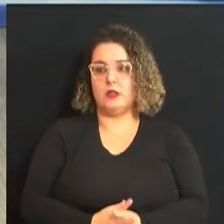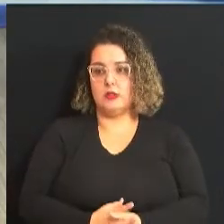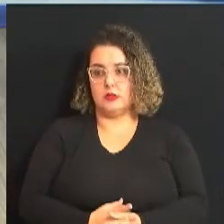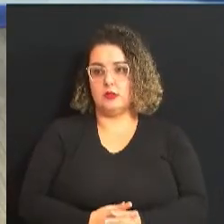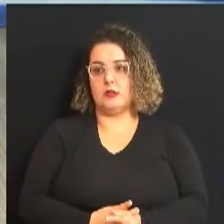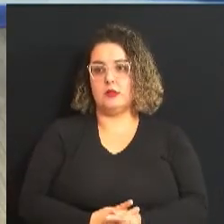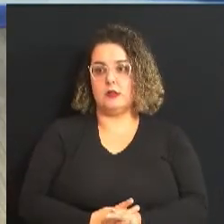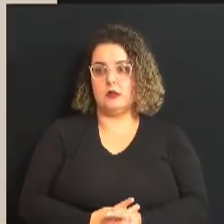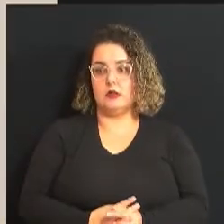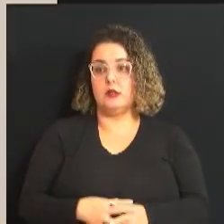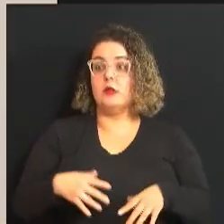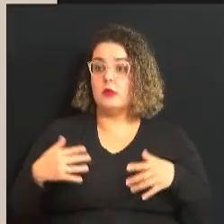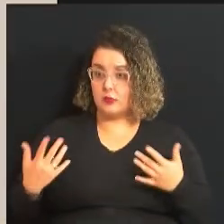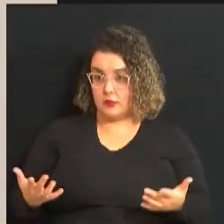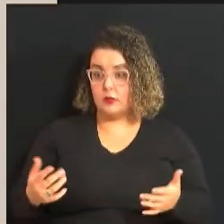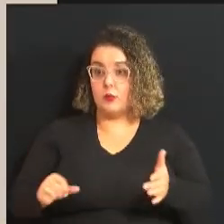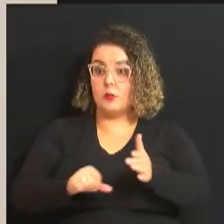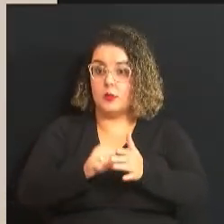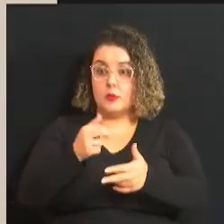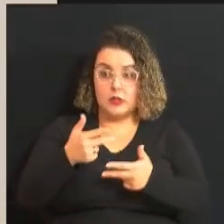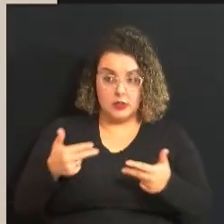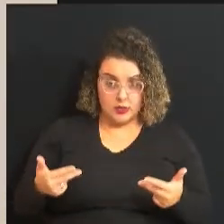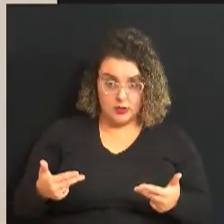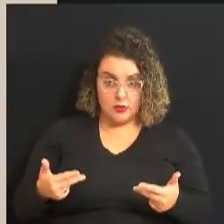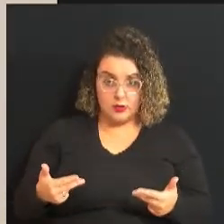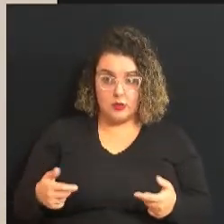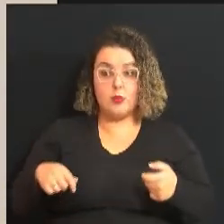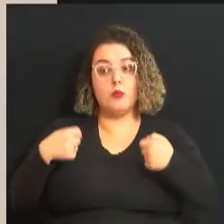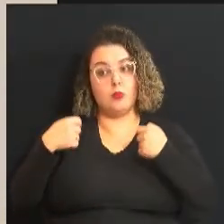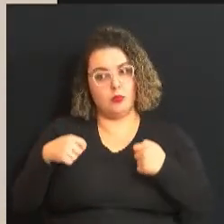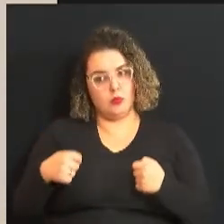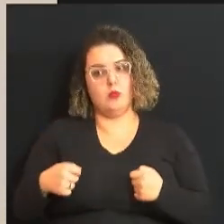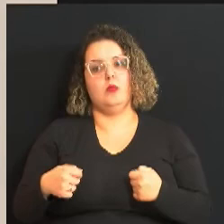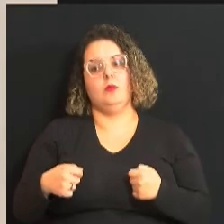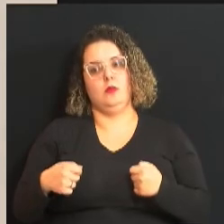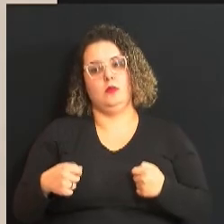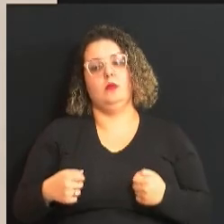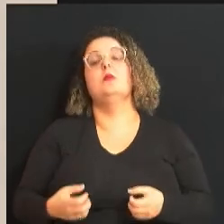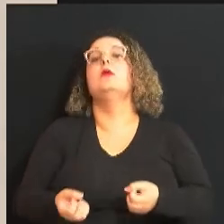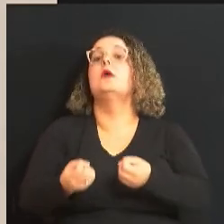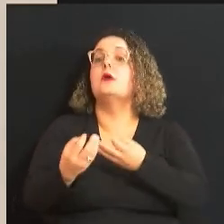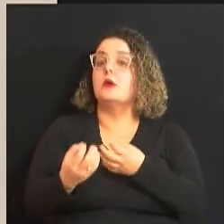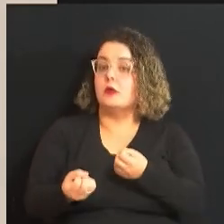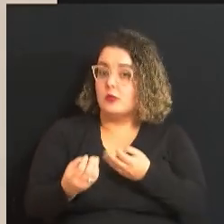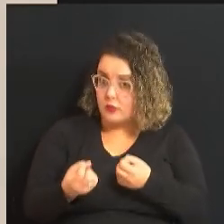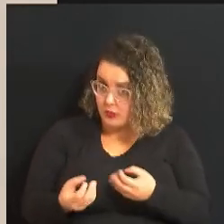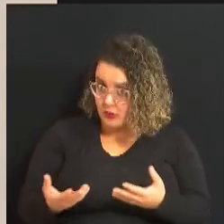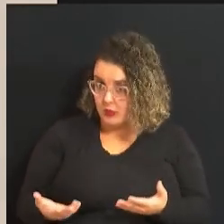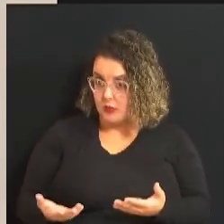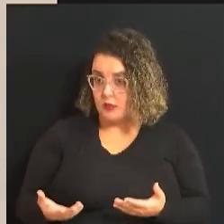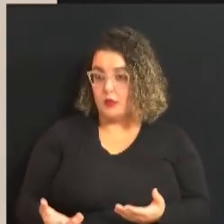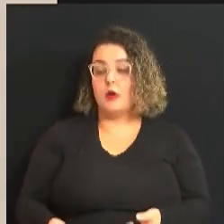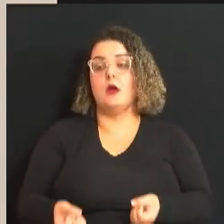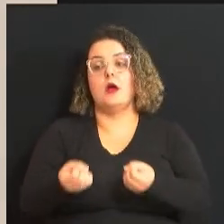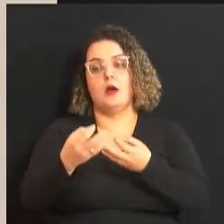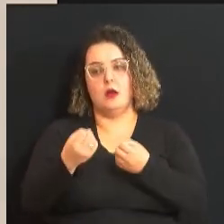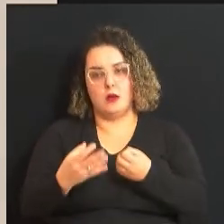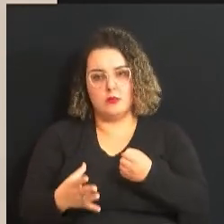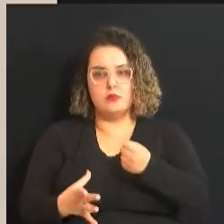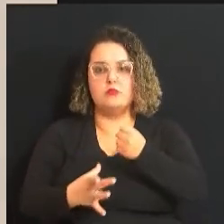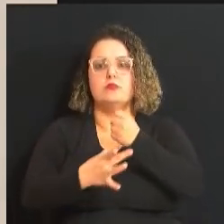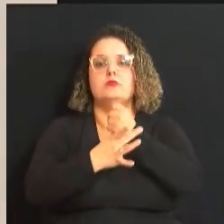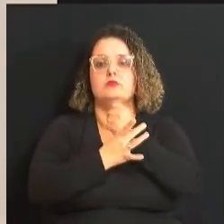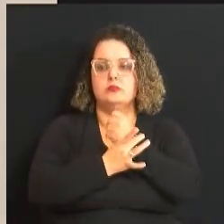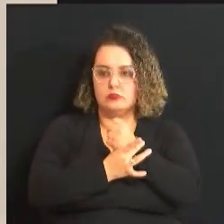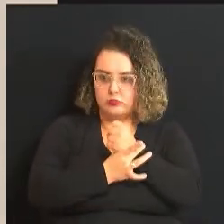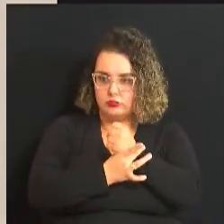Vamos lá. Primeiro passo, tem que procurar informações, tá? A informação segura, não